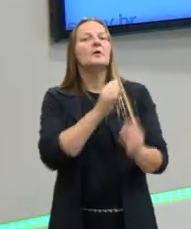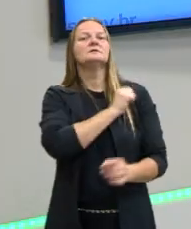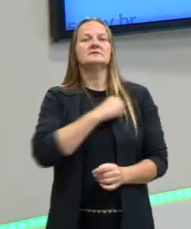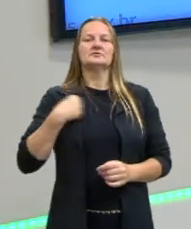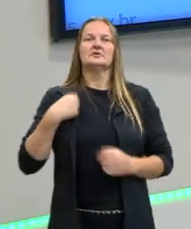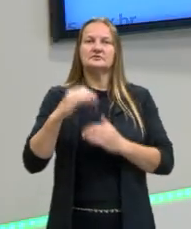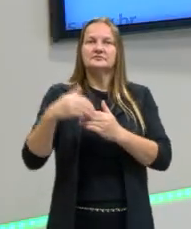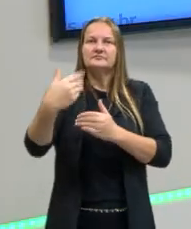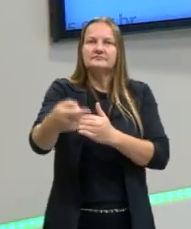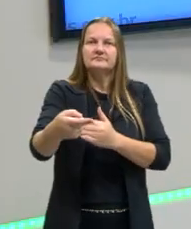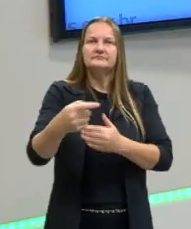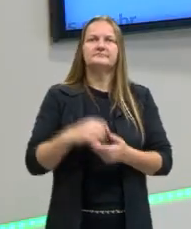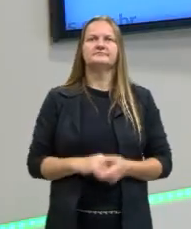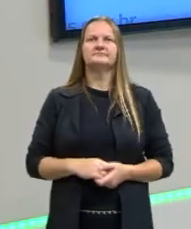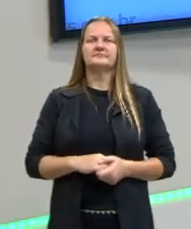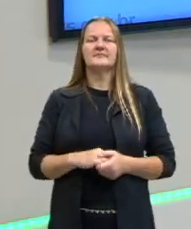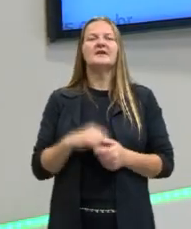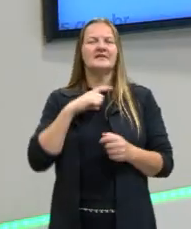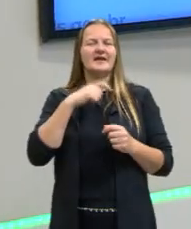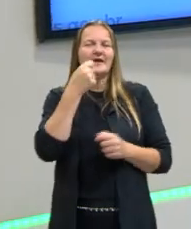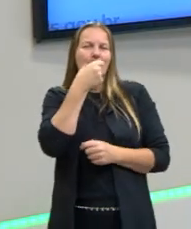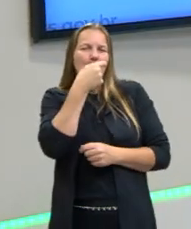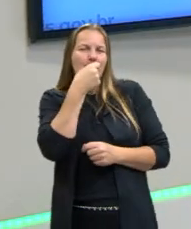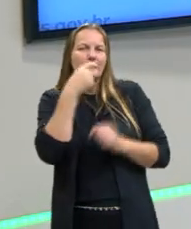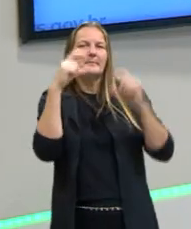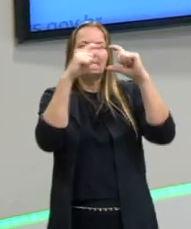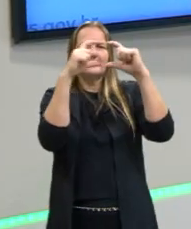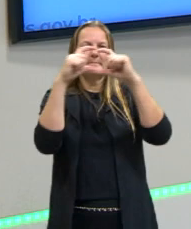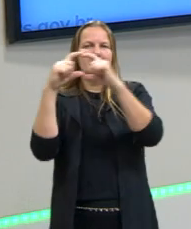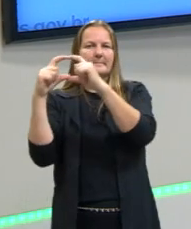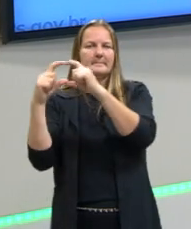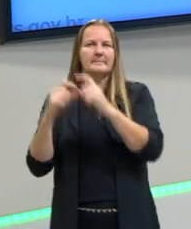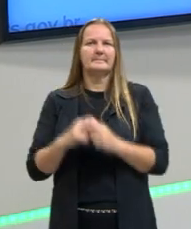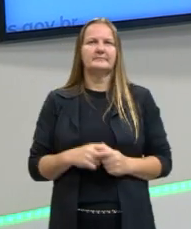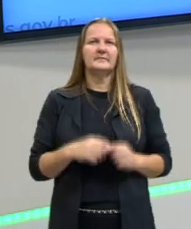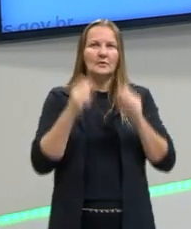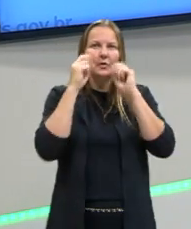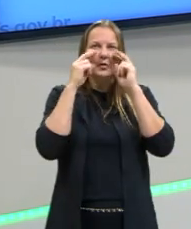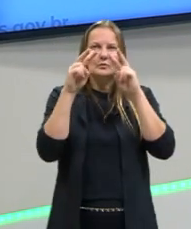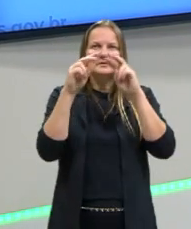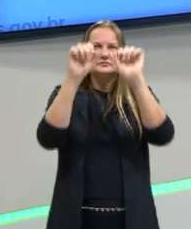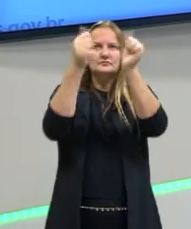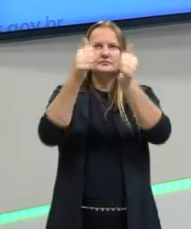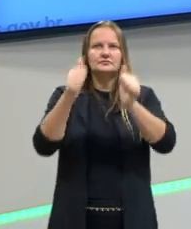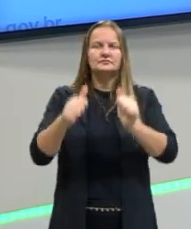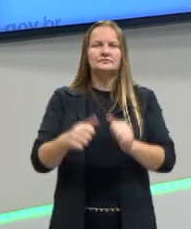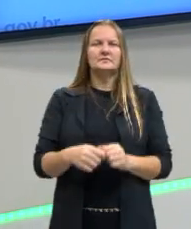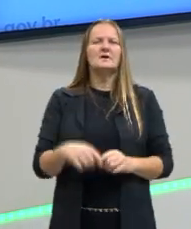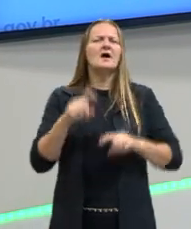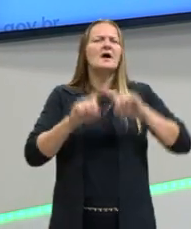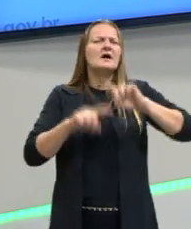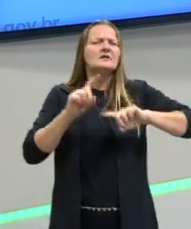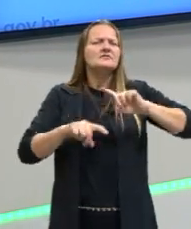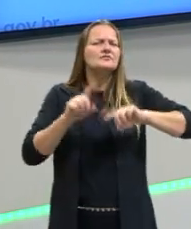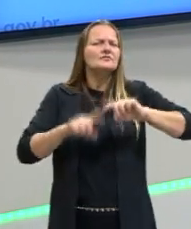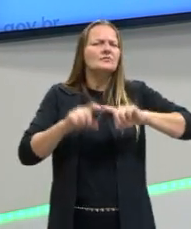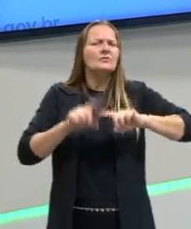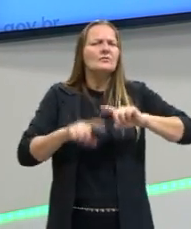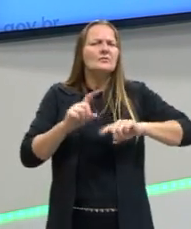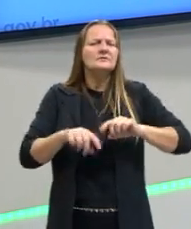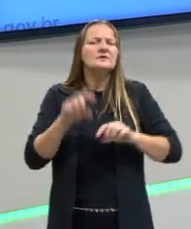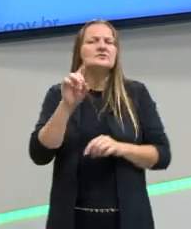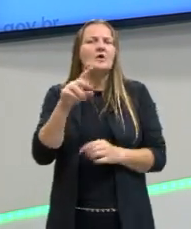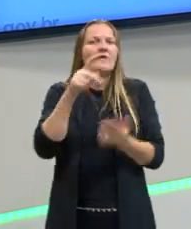veremos a seguir né tô aqui na chave acho que isso fica bem claro né as coisas só podem ser